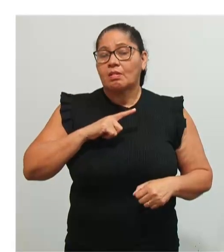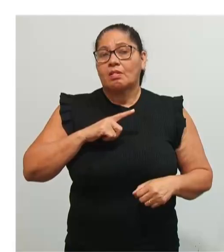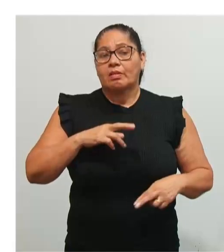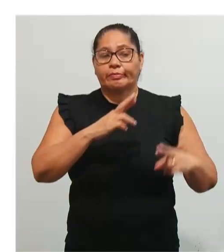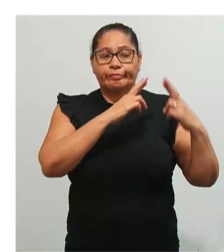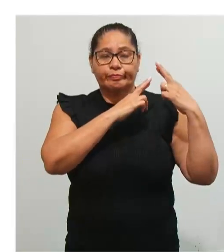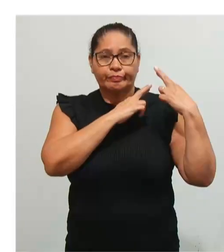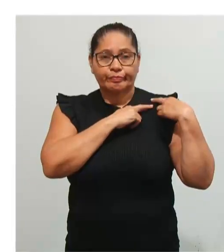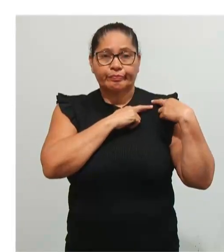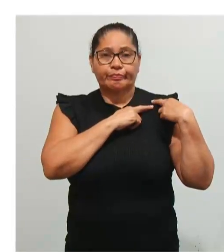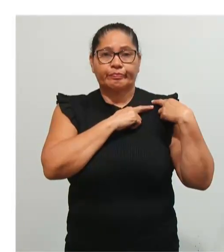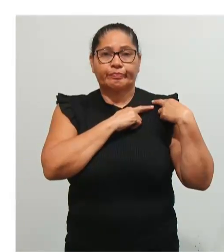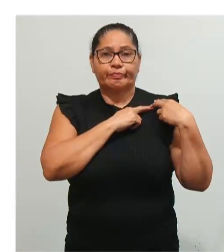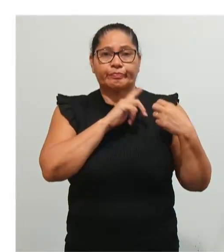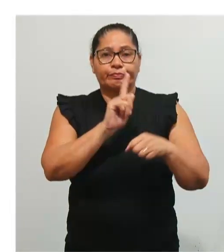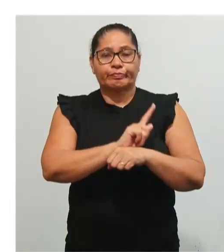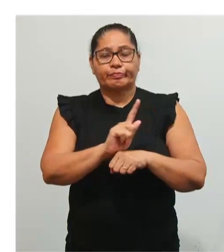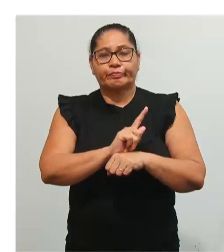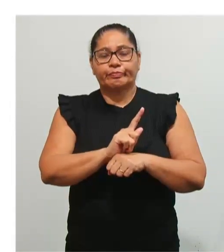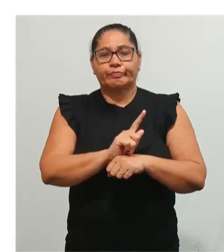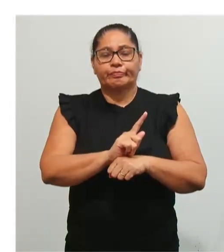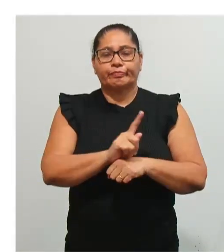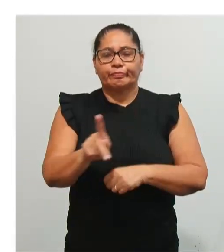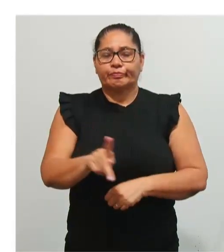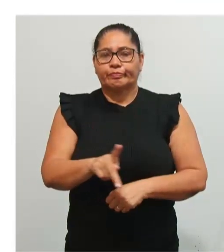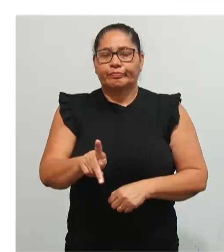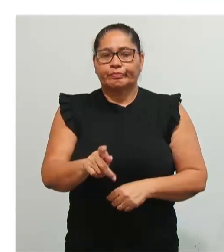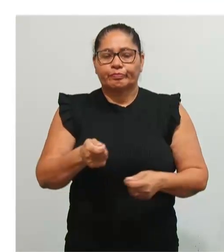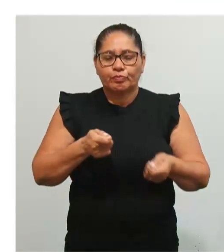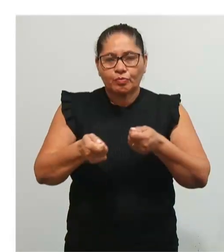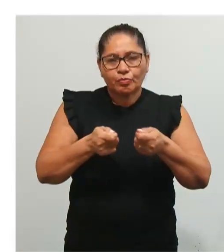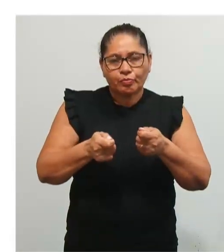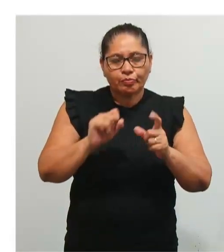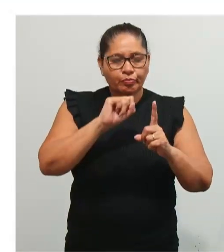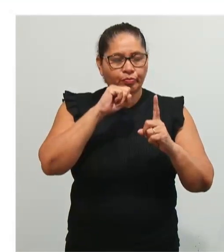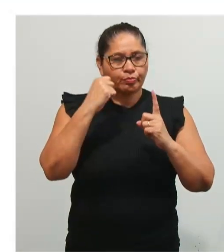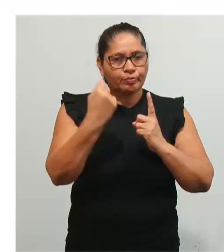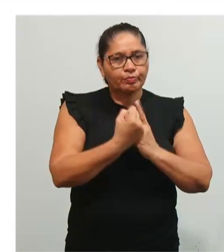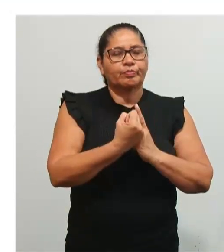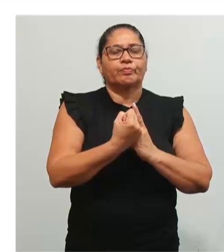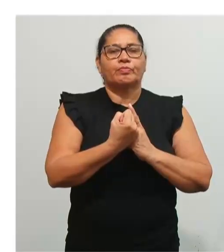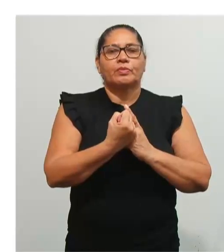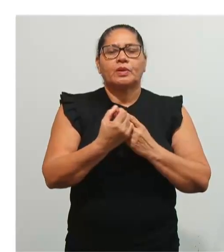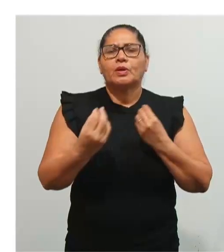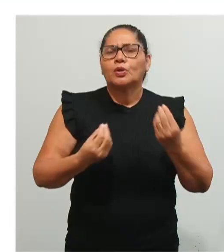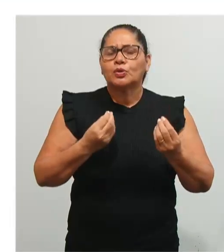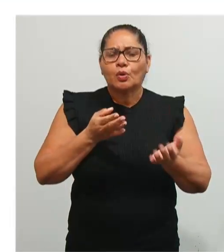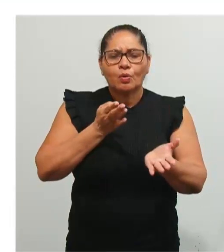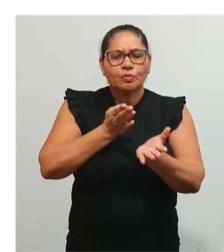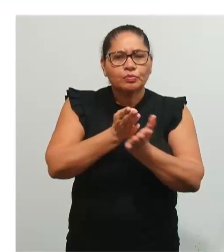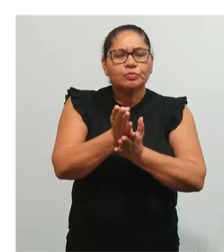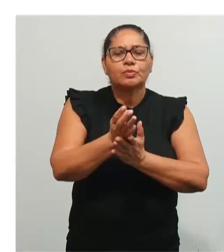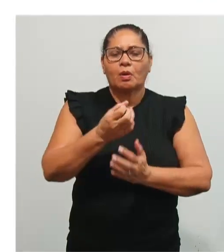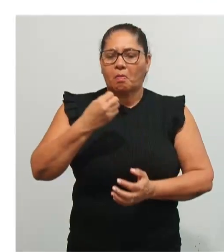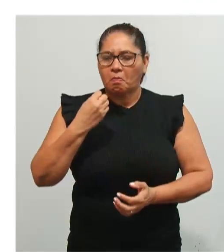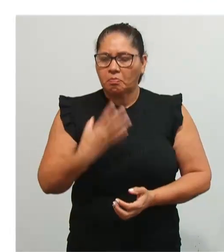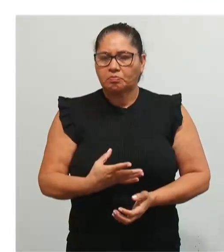responsáveis pela gestão pública sejam controlados pela sociedade. Isso irá contribuir de forma indireta para uma boa